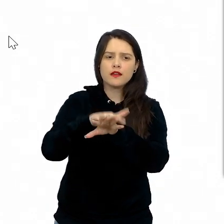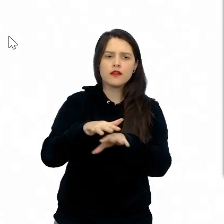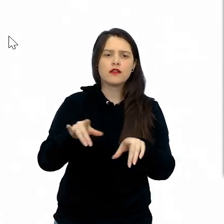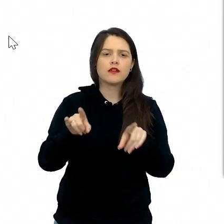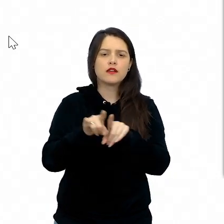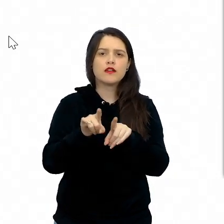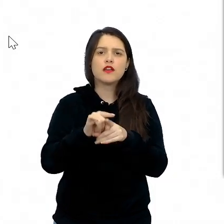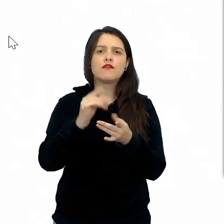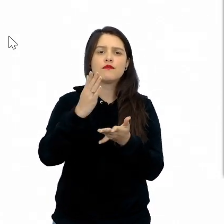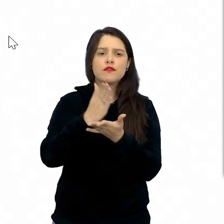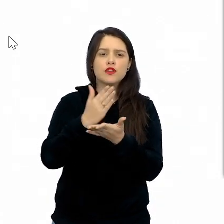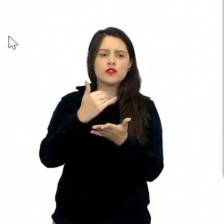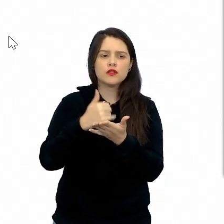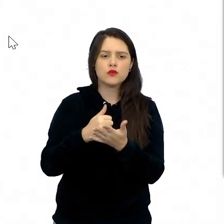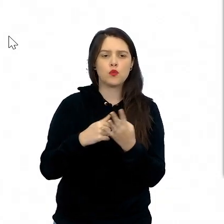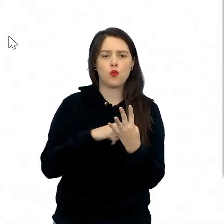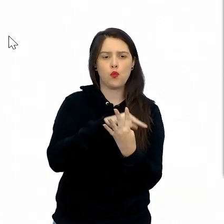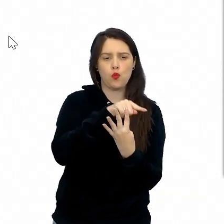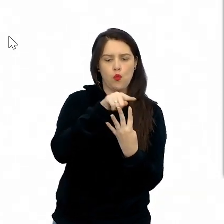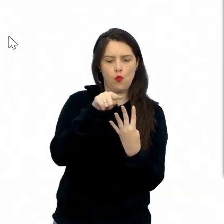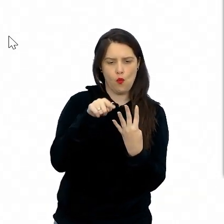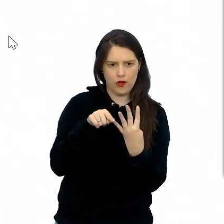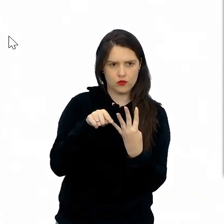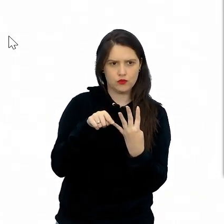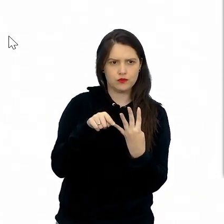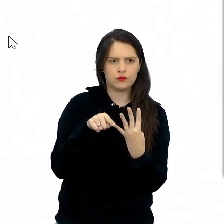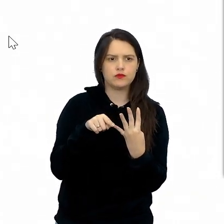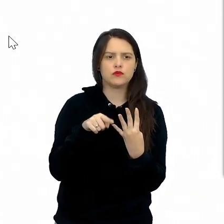está dividido aí em 4 partes.